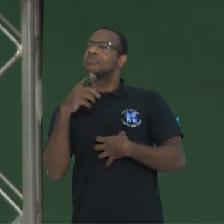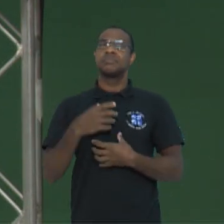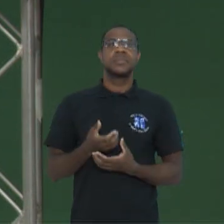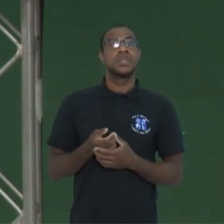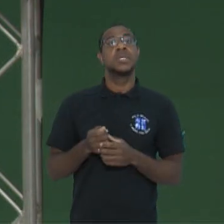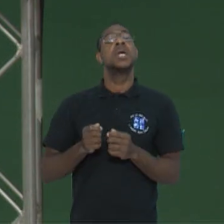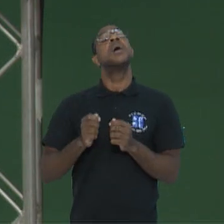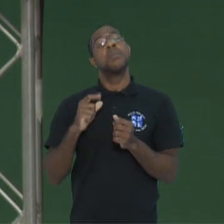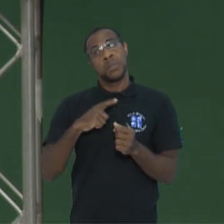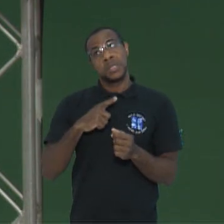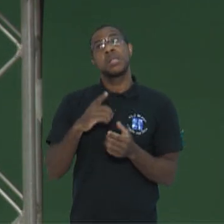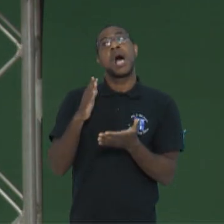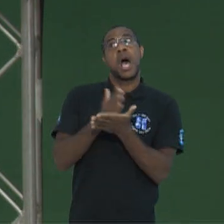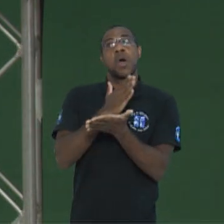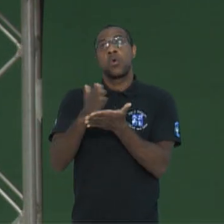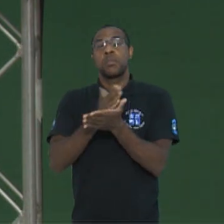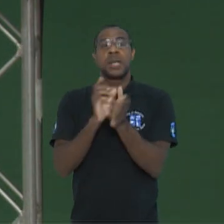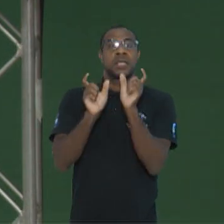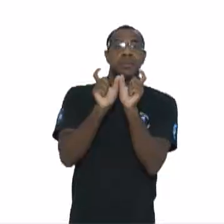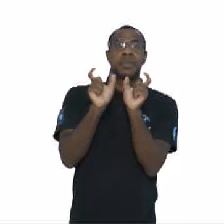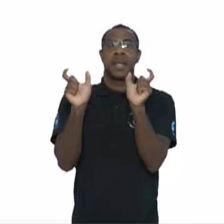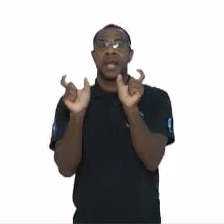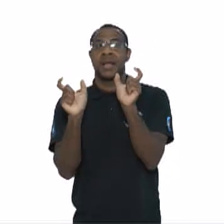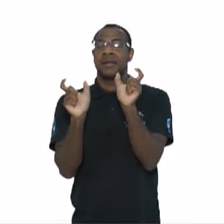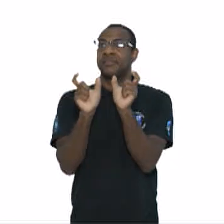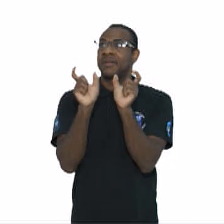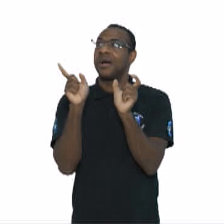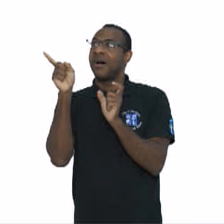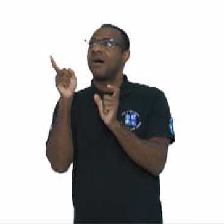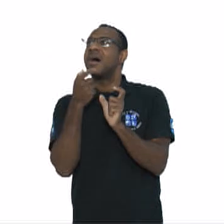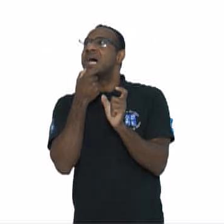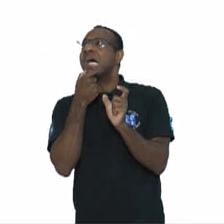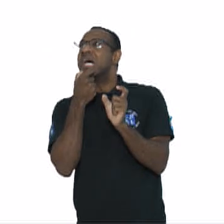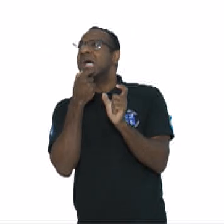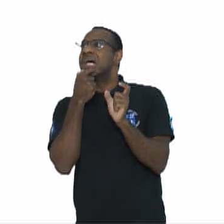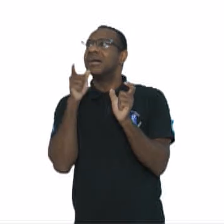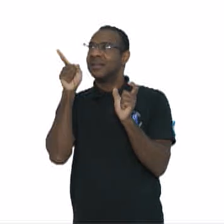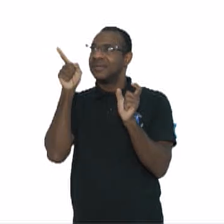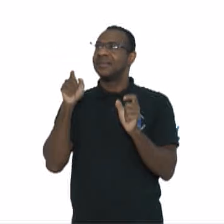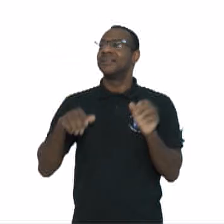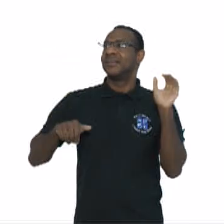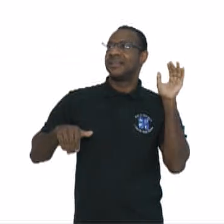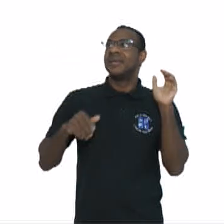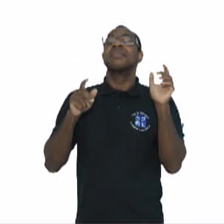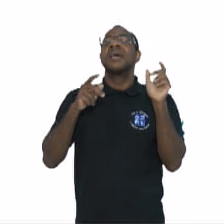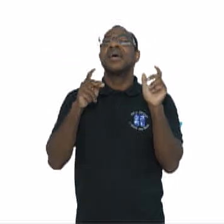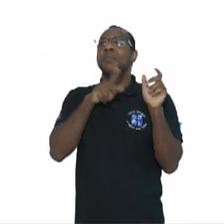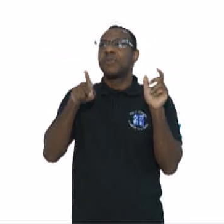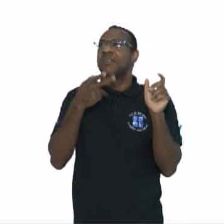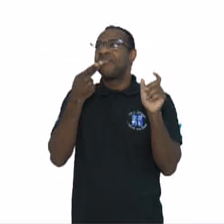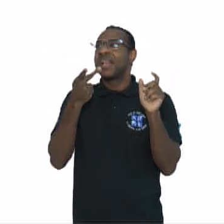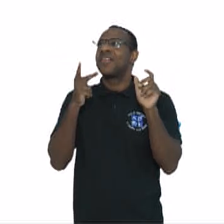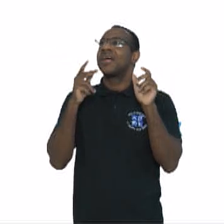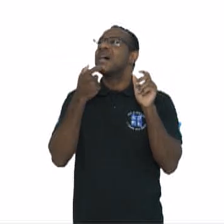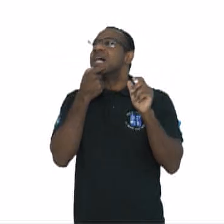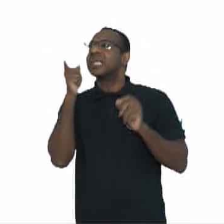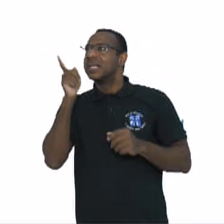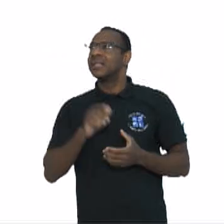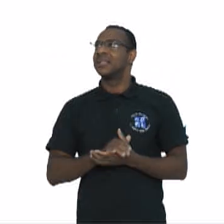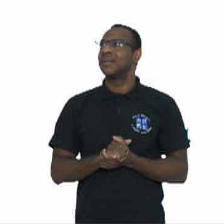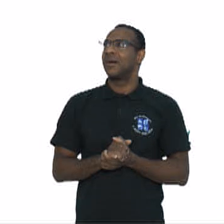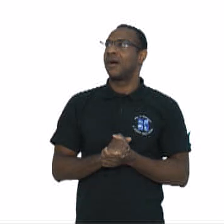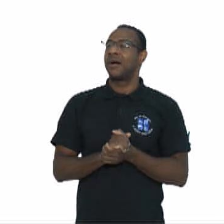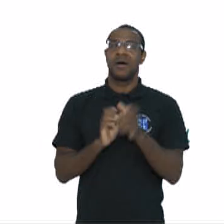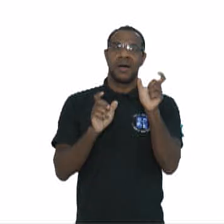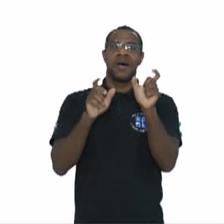ter algumas palavras. Happiness, relaxing, calm, peaceful, né?